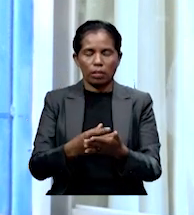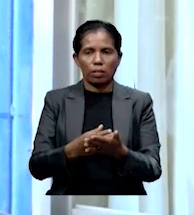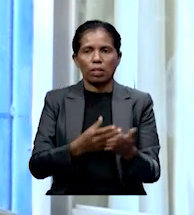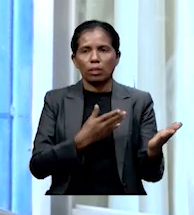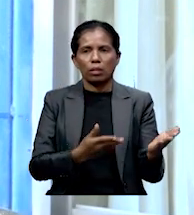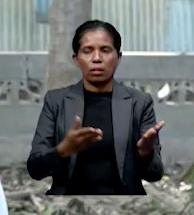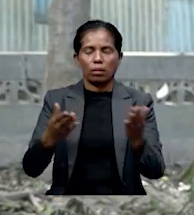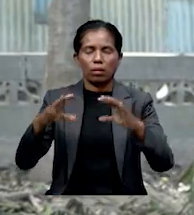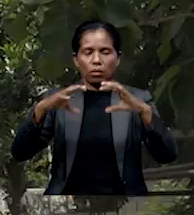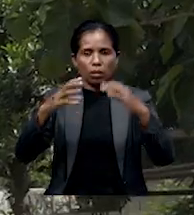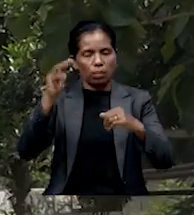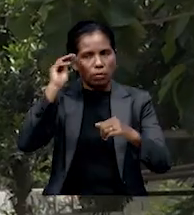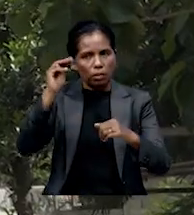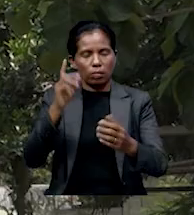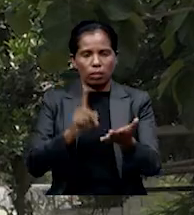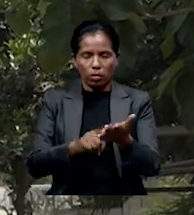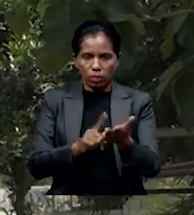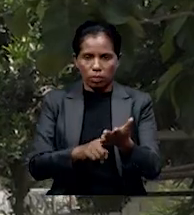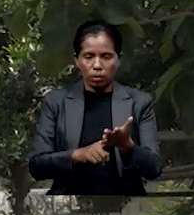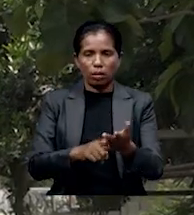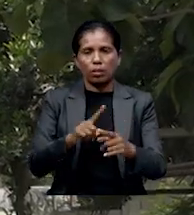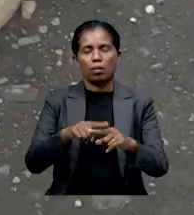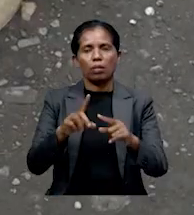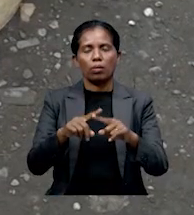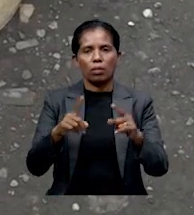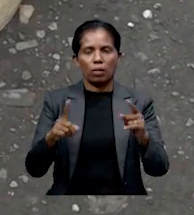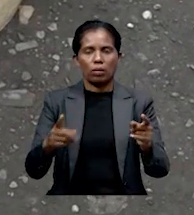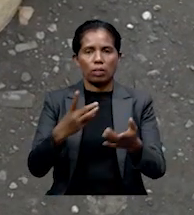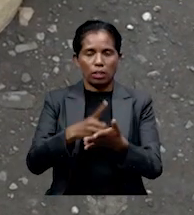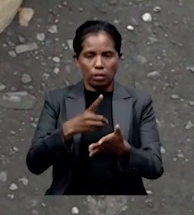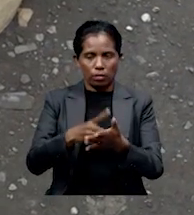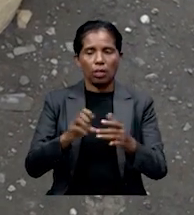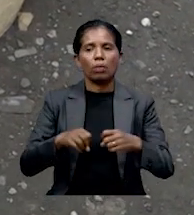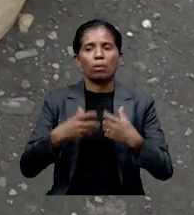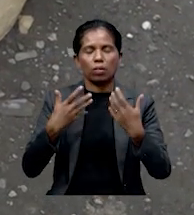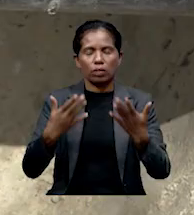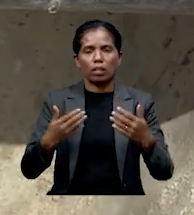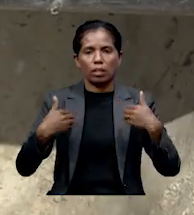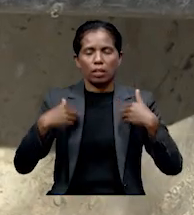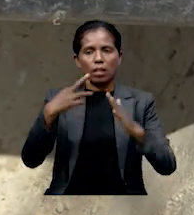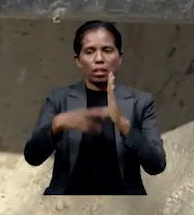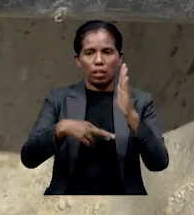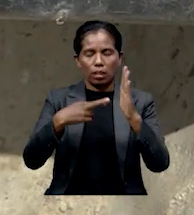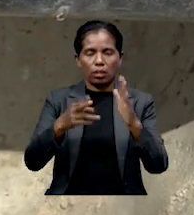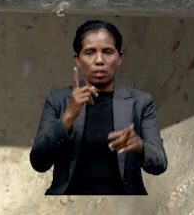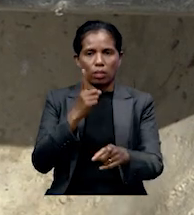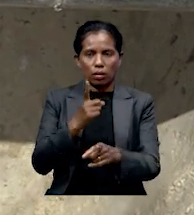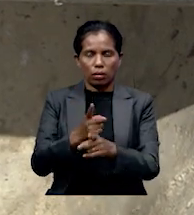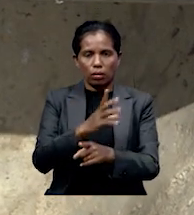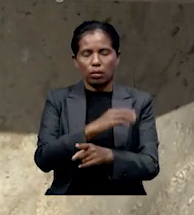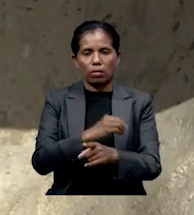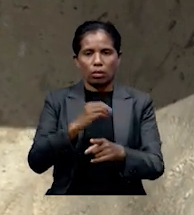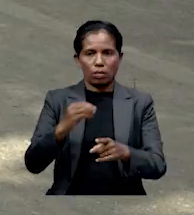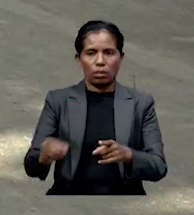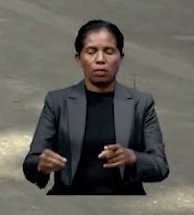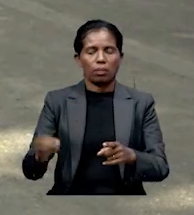atolore ba conselho, ministro rode discute, no esboço né, oinsa ato ia regra ida claro, fixação, vencimento,